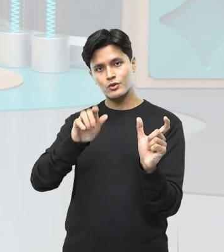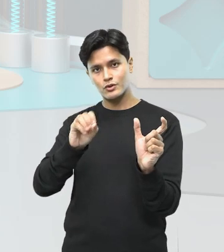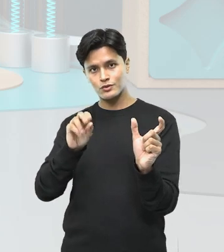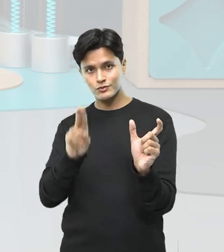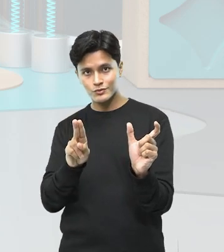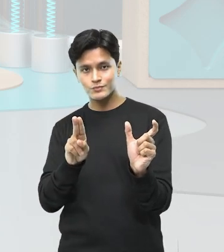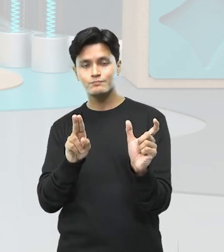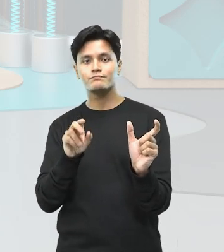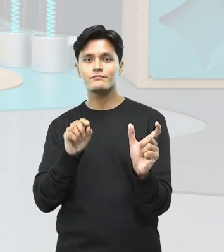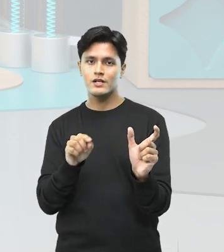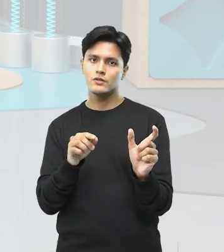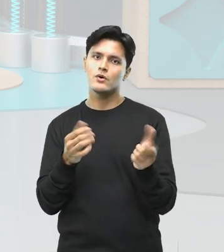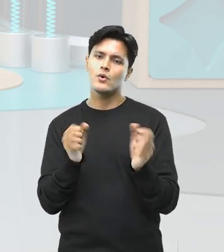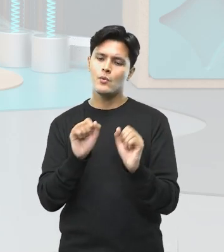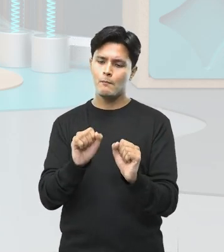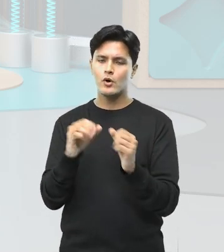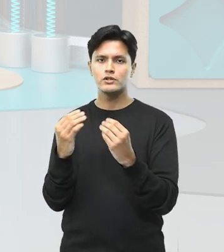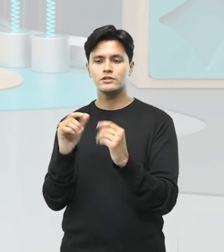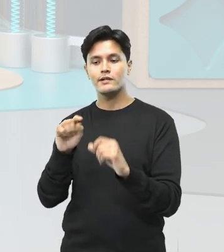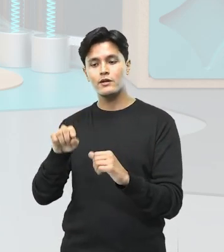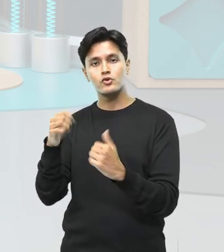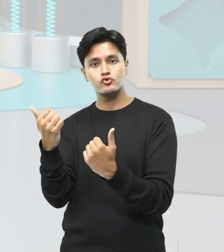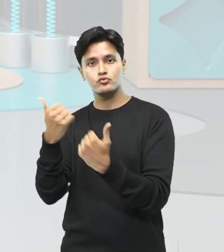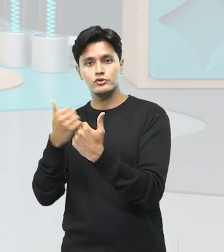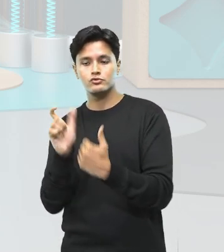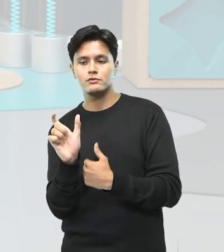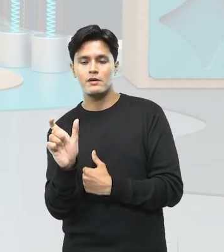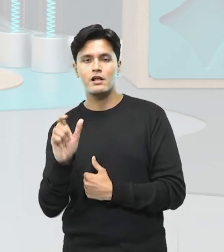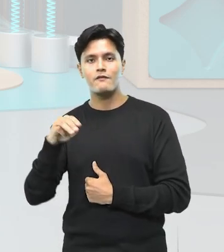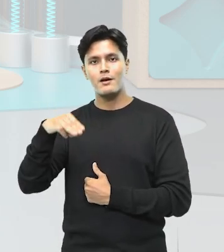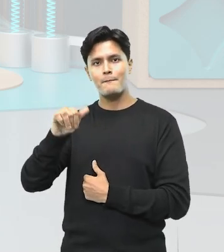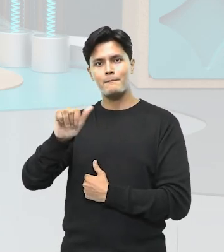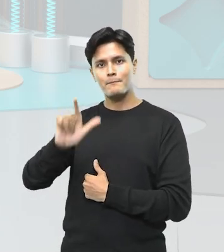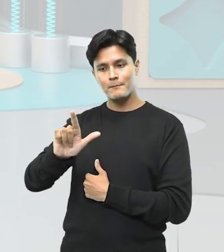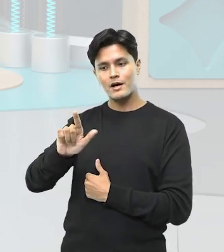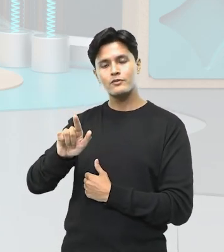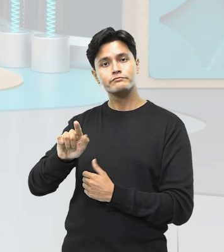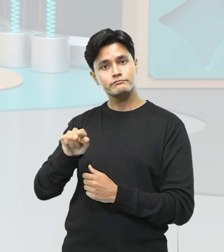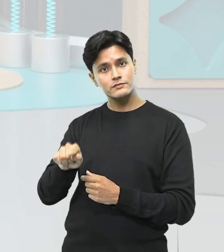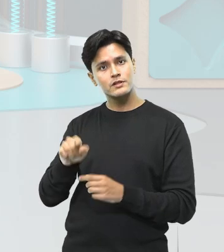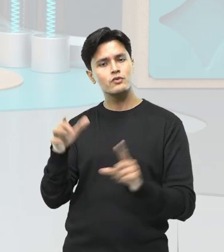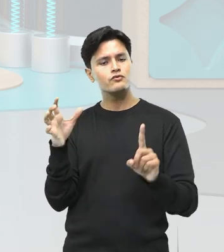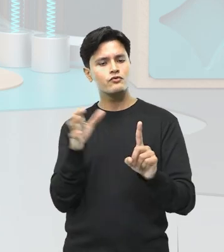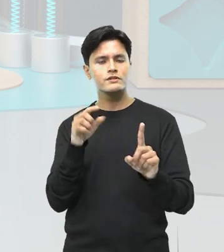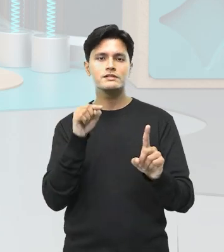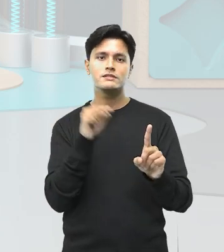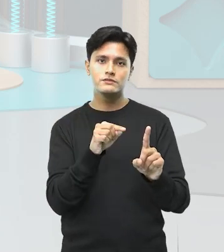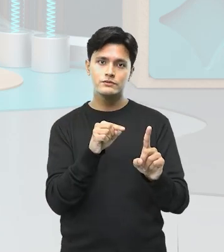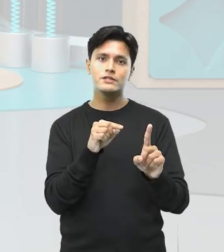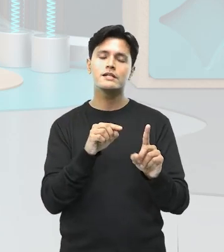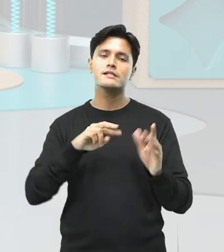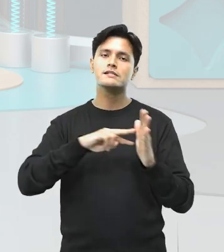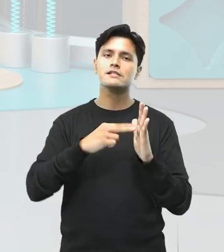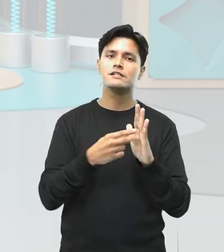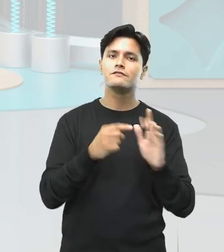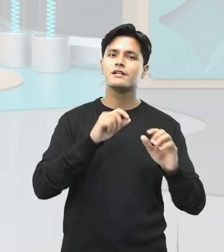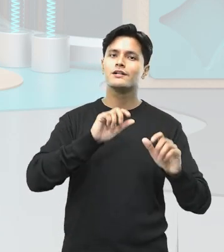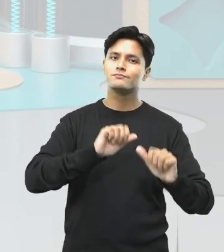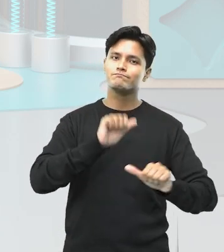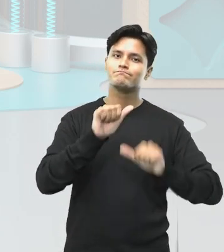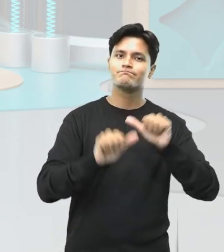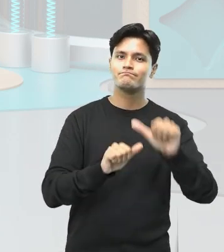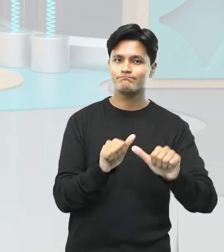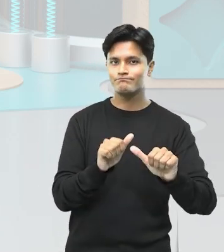time jogou mal, né? Então, alterei aí o sentido dessa palavra. Jogou